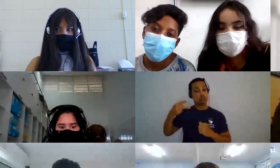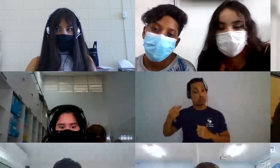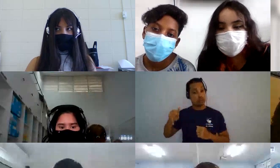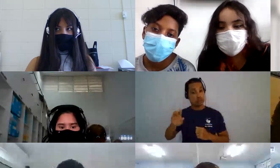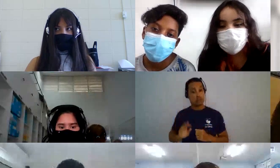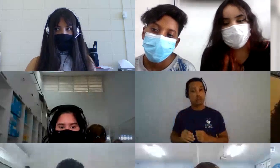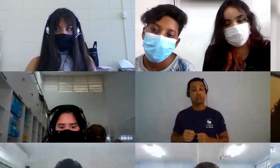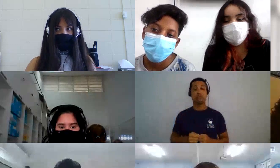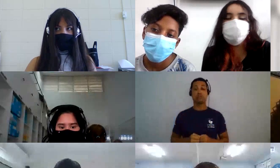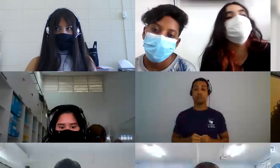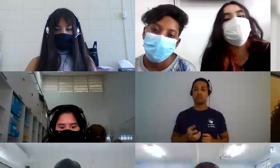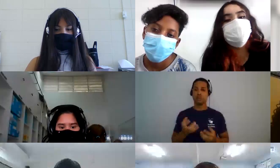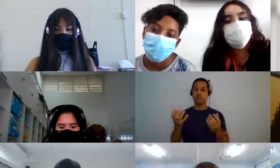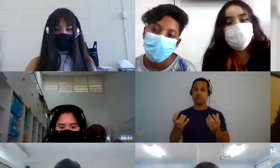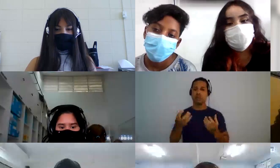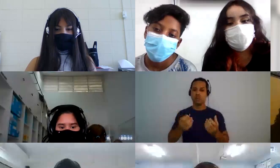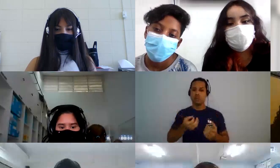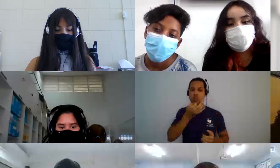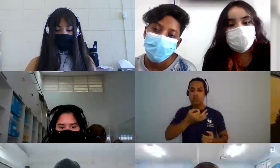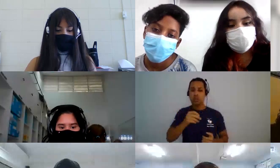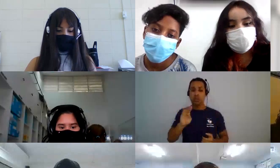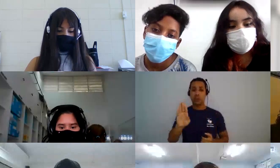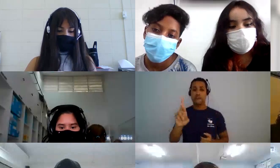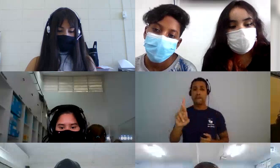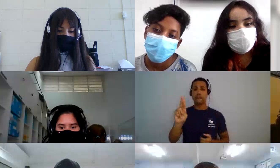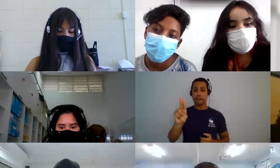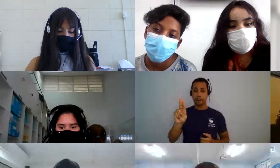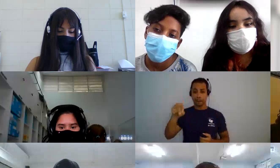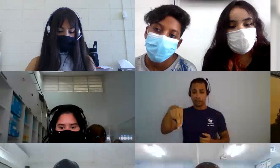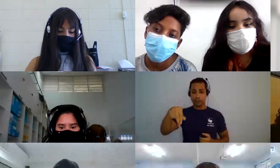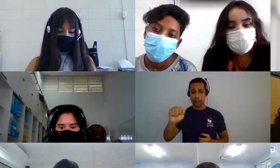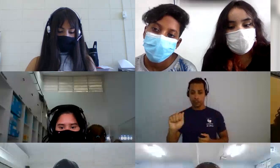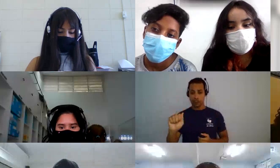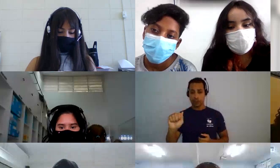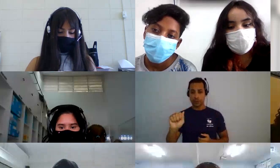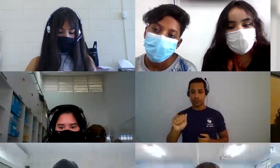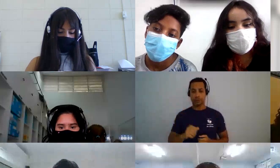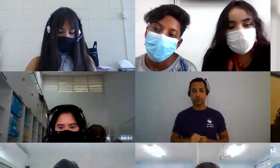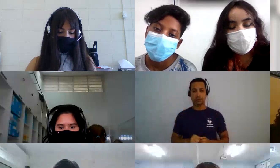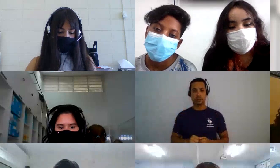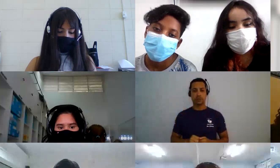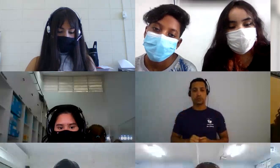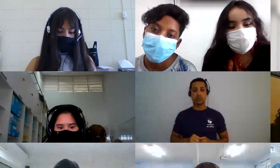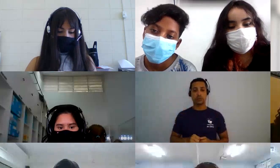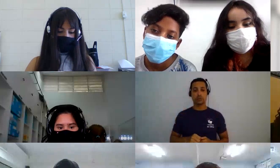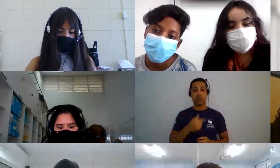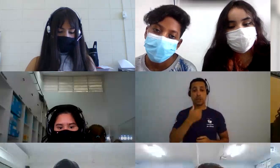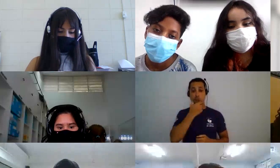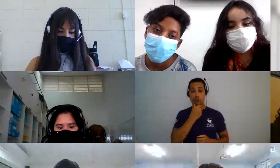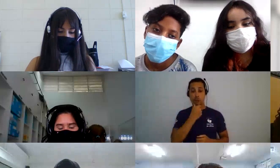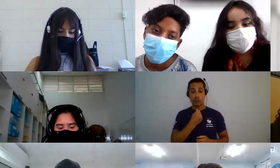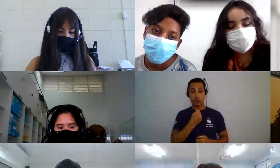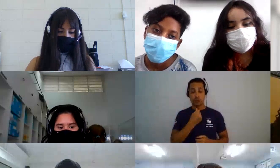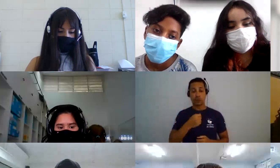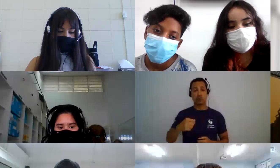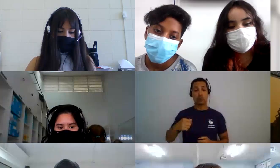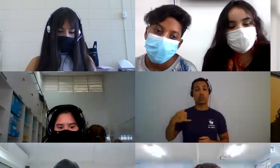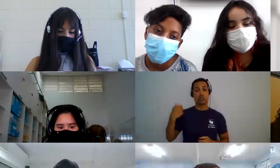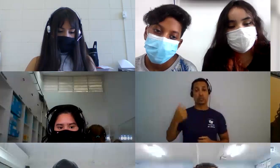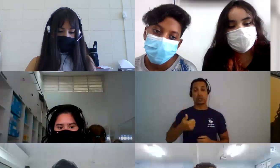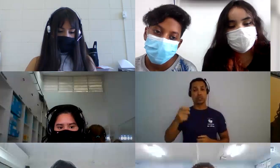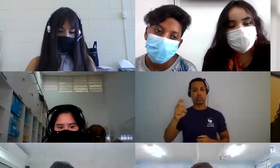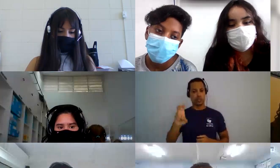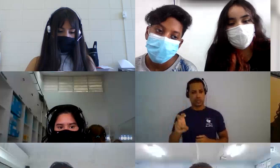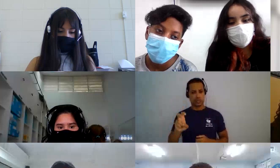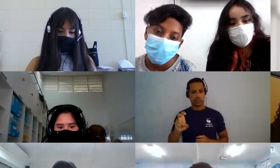a opinião da Bruna Letícia. Pode ser, Bruna? Você me dá opinião sobre esse caso? Era um menino de 15 anos de idade, ele é mais